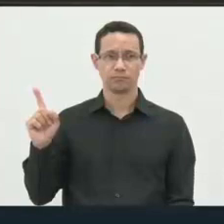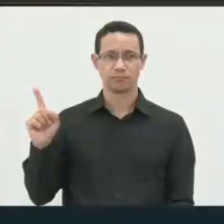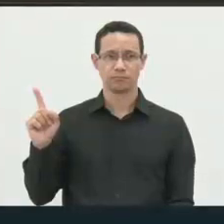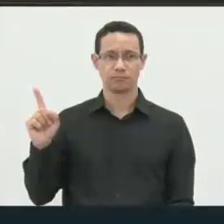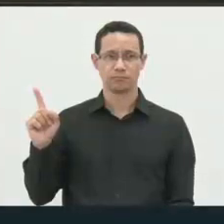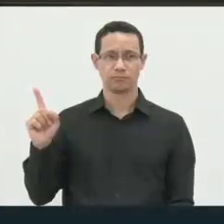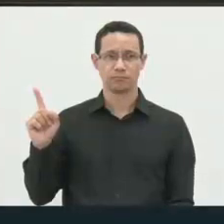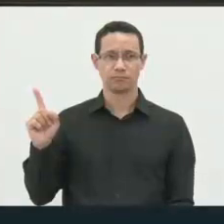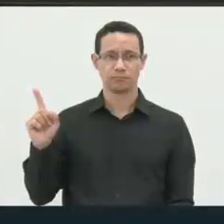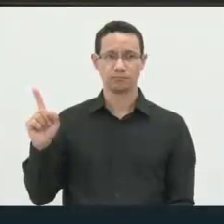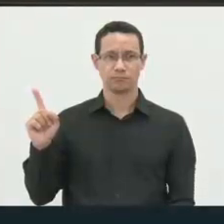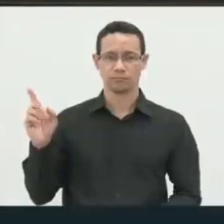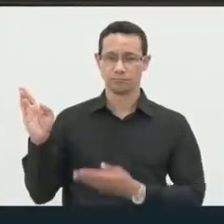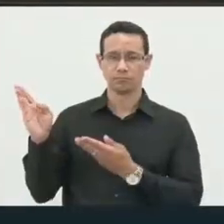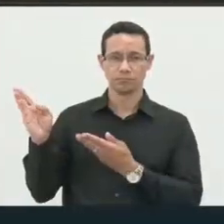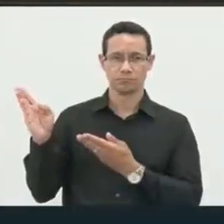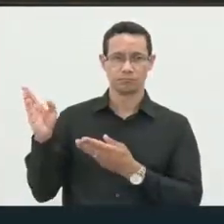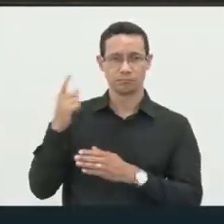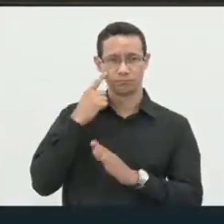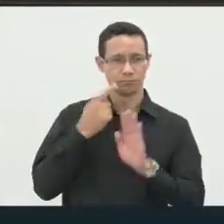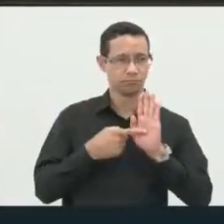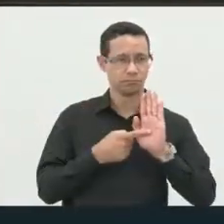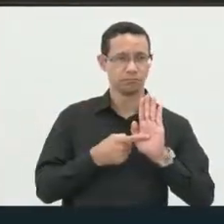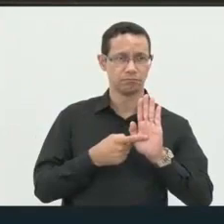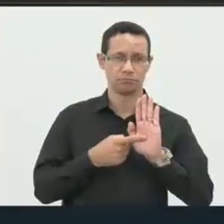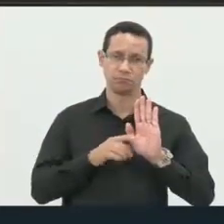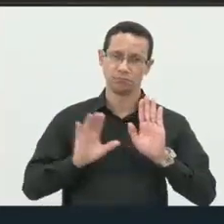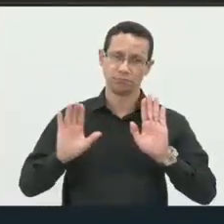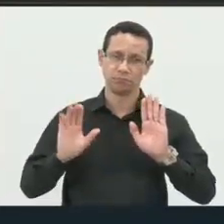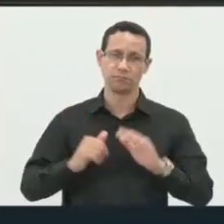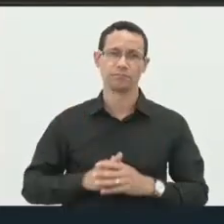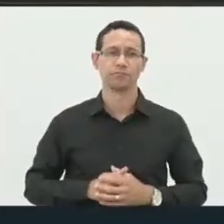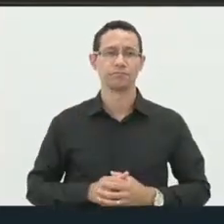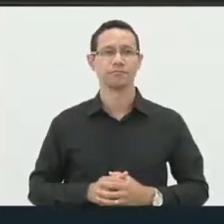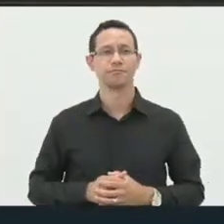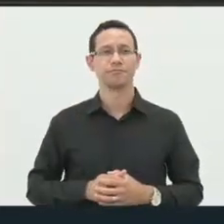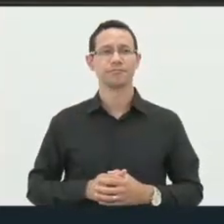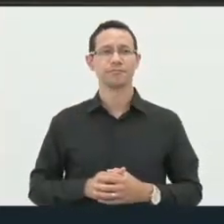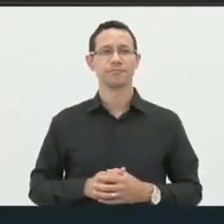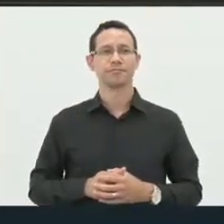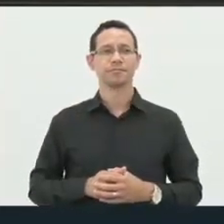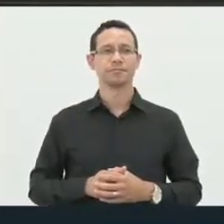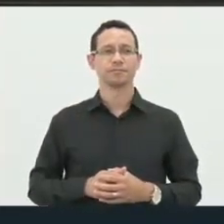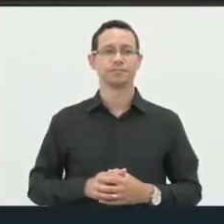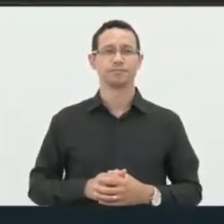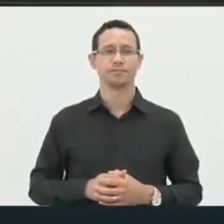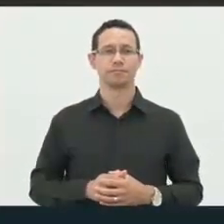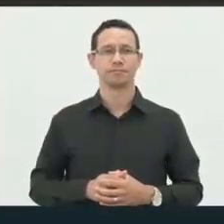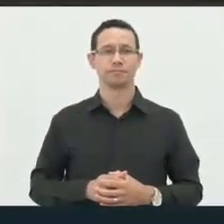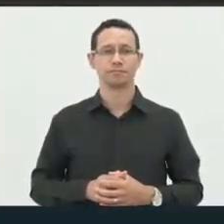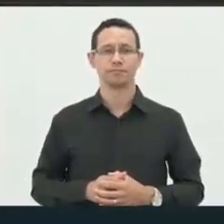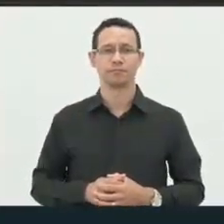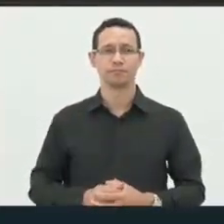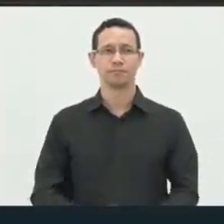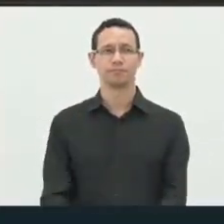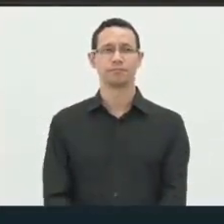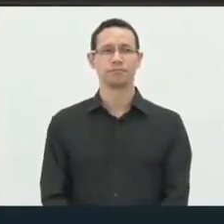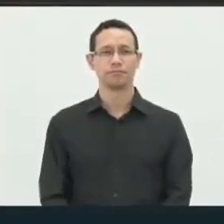para apresentar para vocês tá esses produtos aqui ó